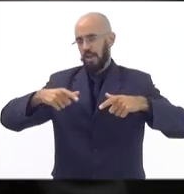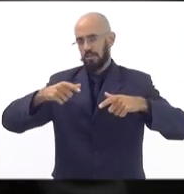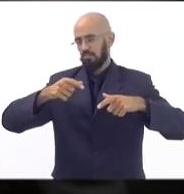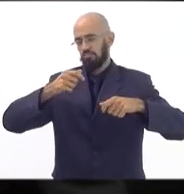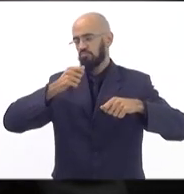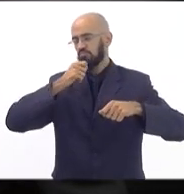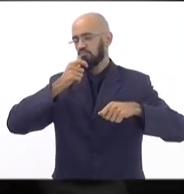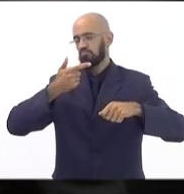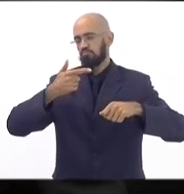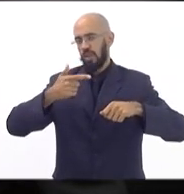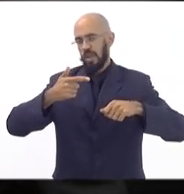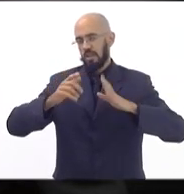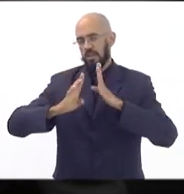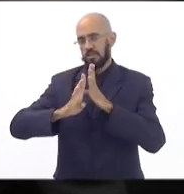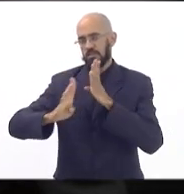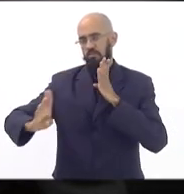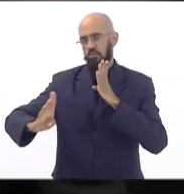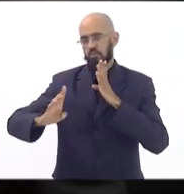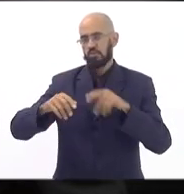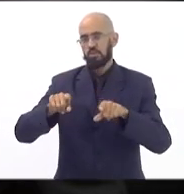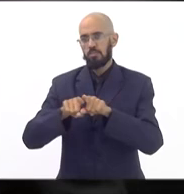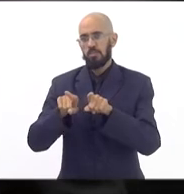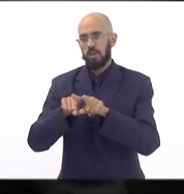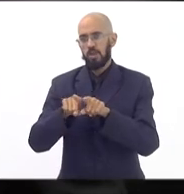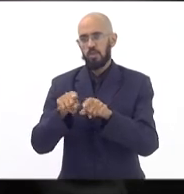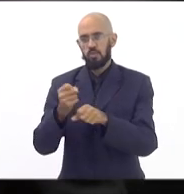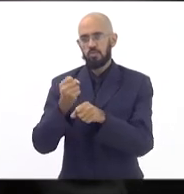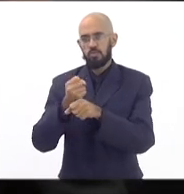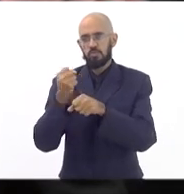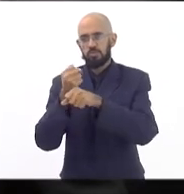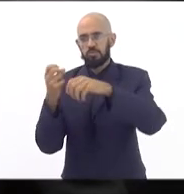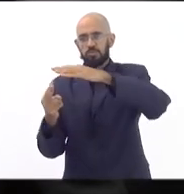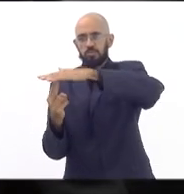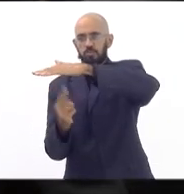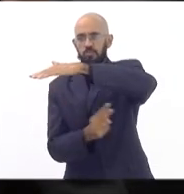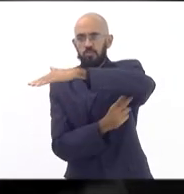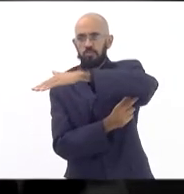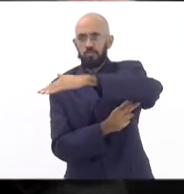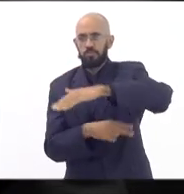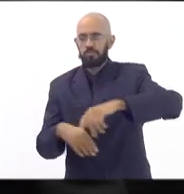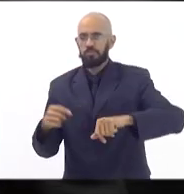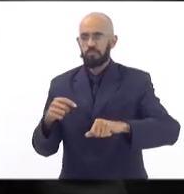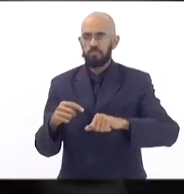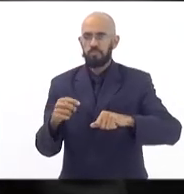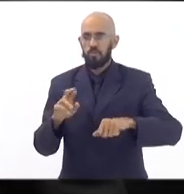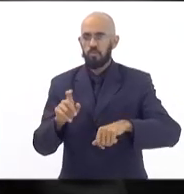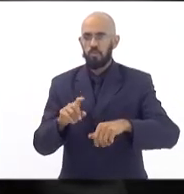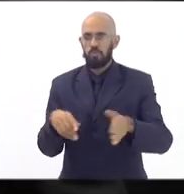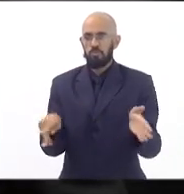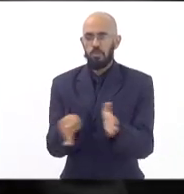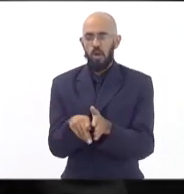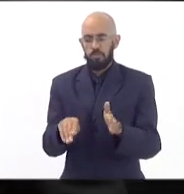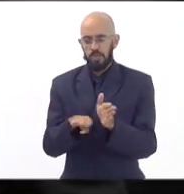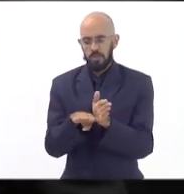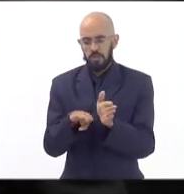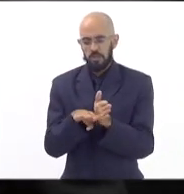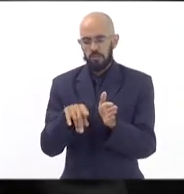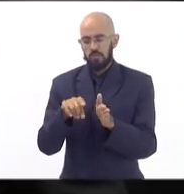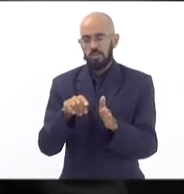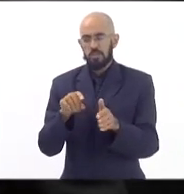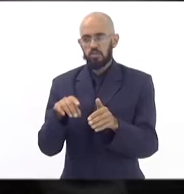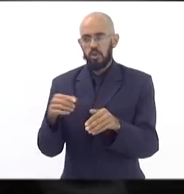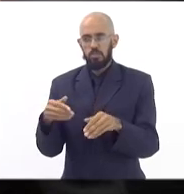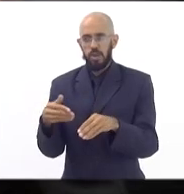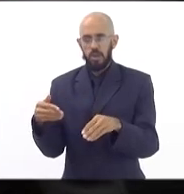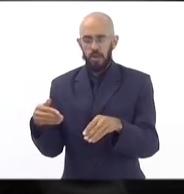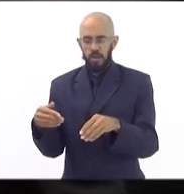EA construção de passarelas na operacionais aquelas que não estão envolvidos com a Estação Mais que servem apenas para